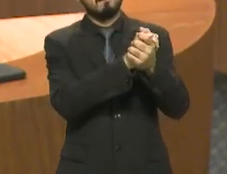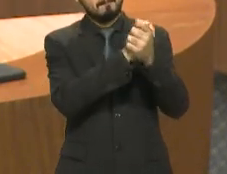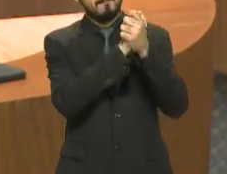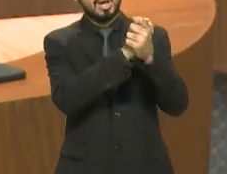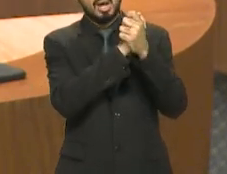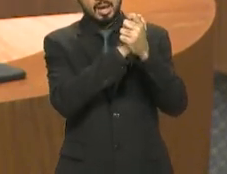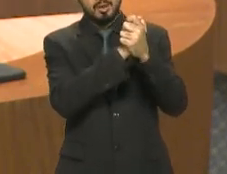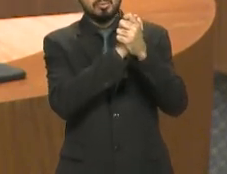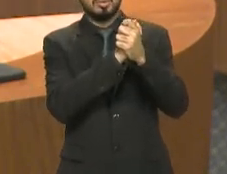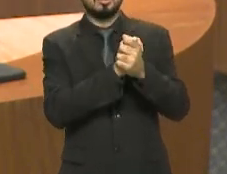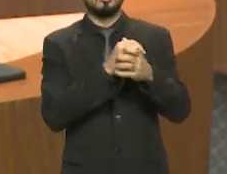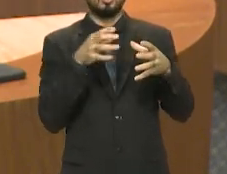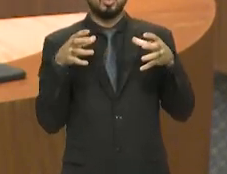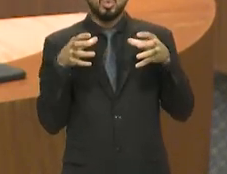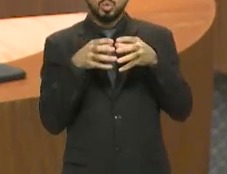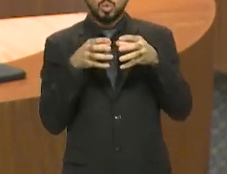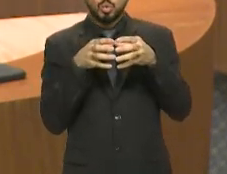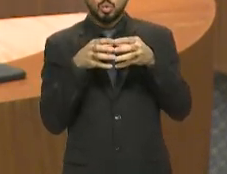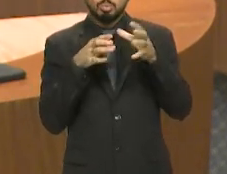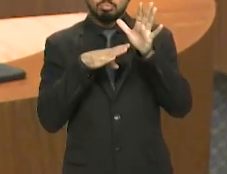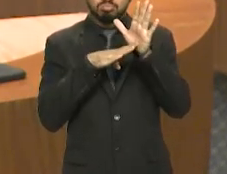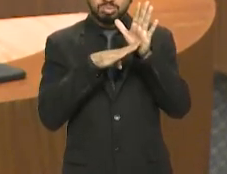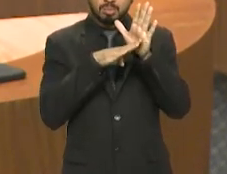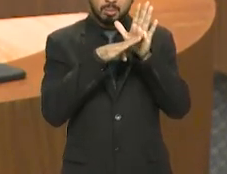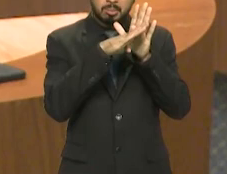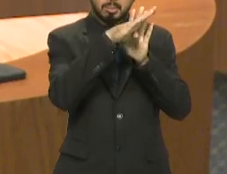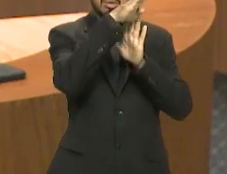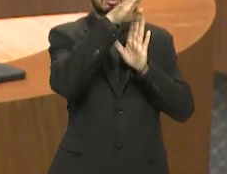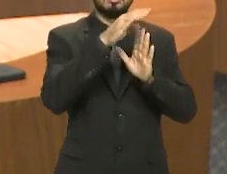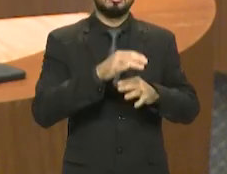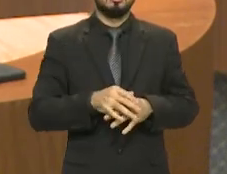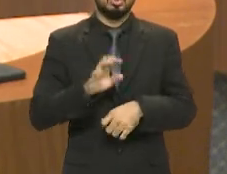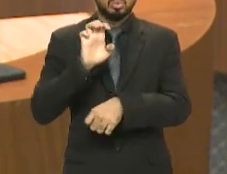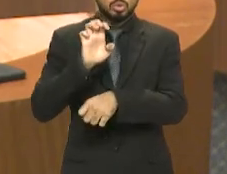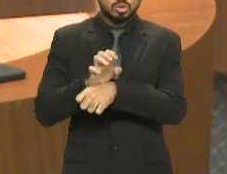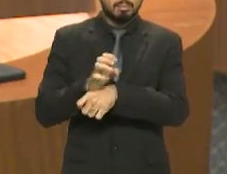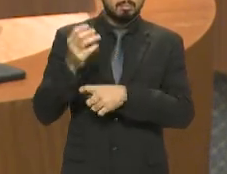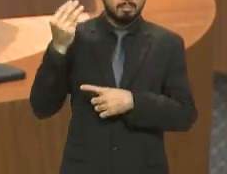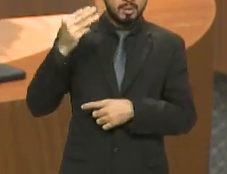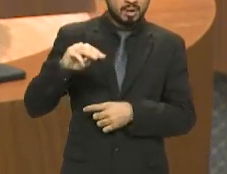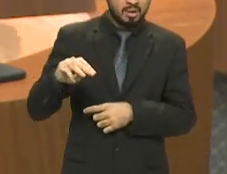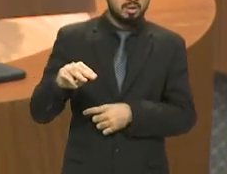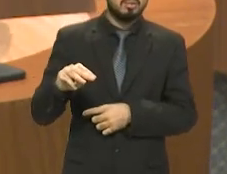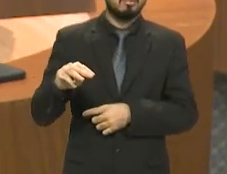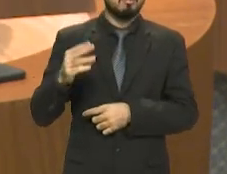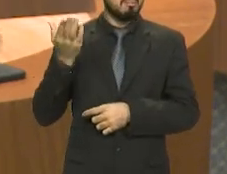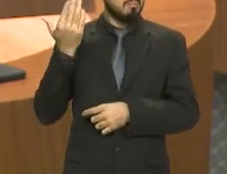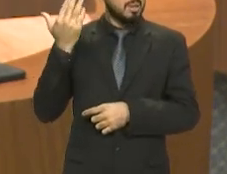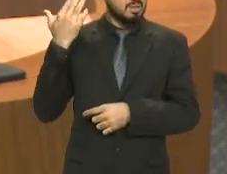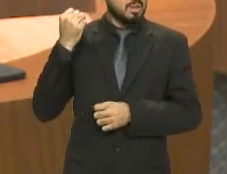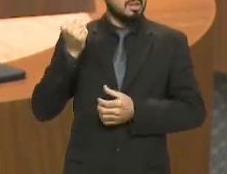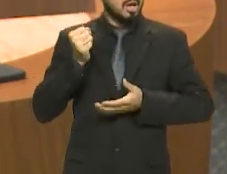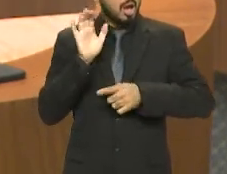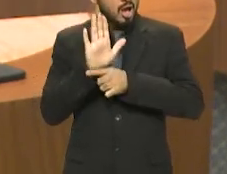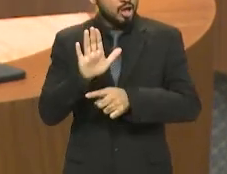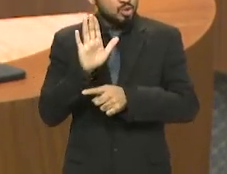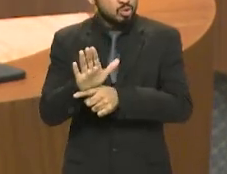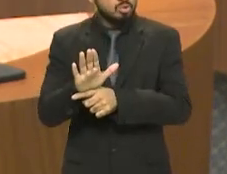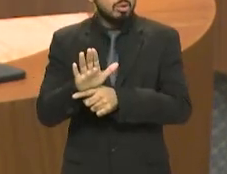progressista no Maranhão, que tanto fez, faz e pode fazer ainda muito